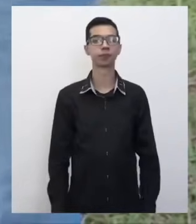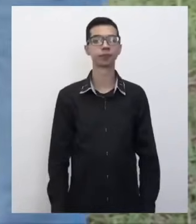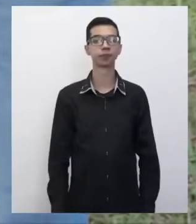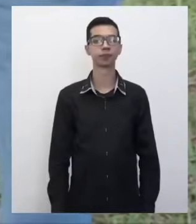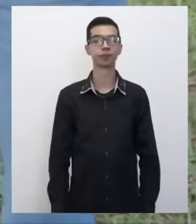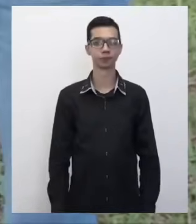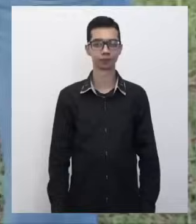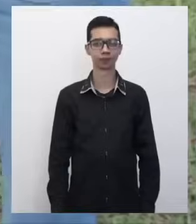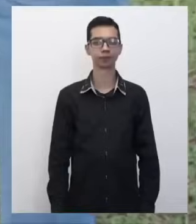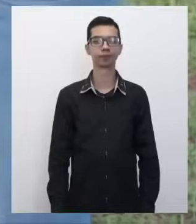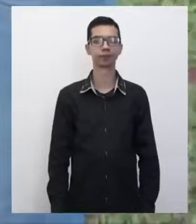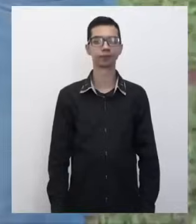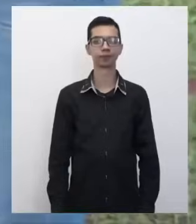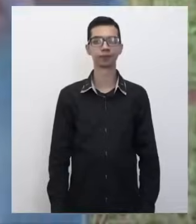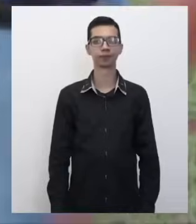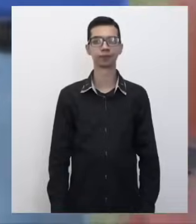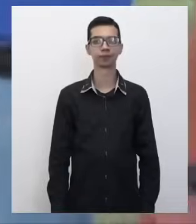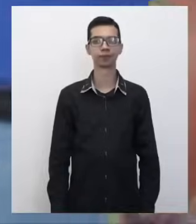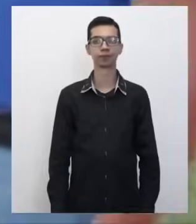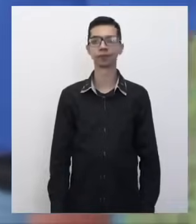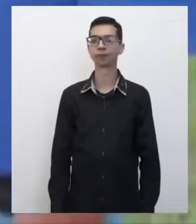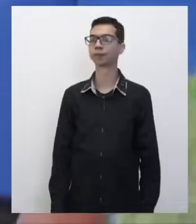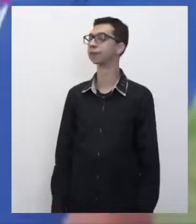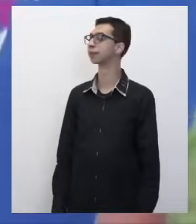Aí a gente vai ver aqui, vamos supor,